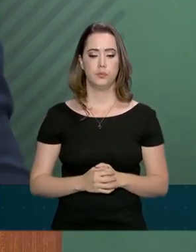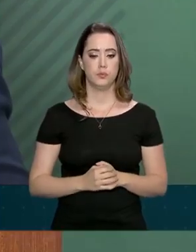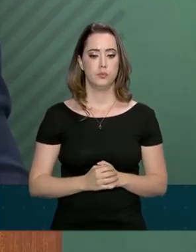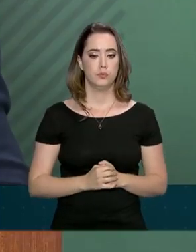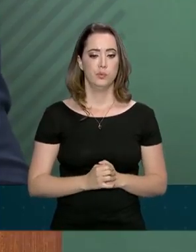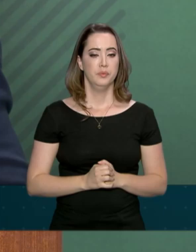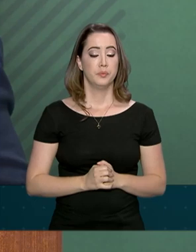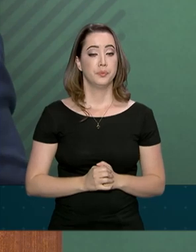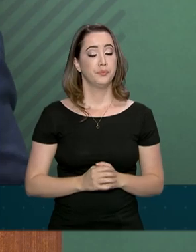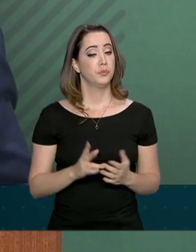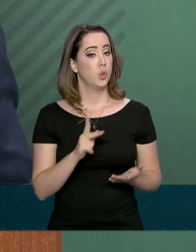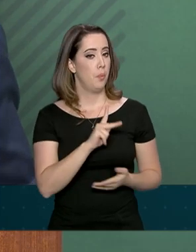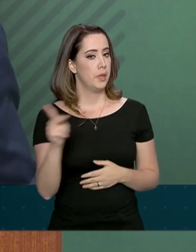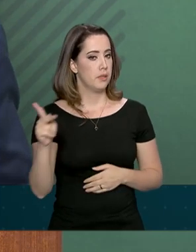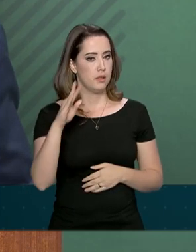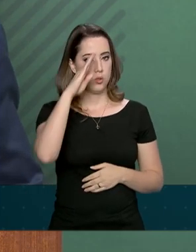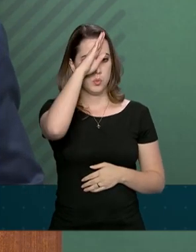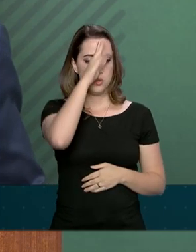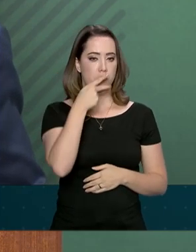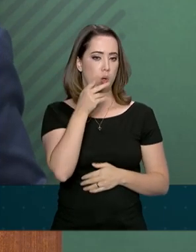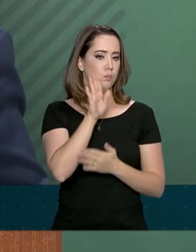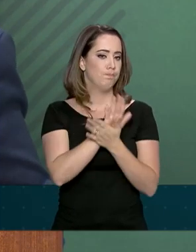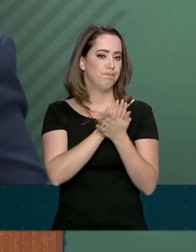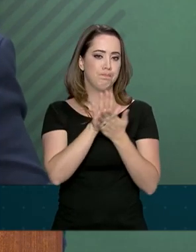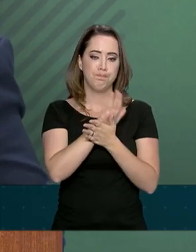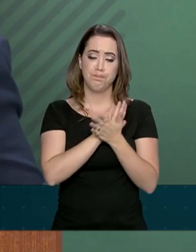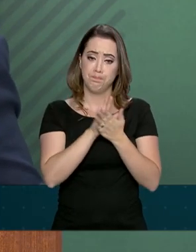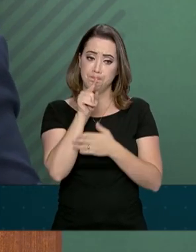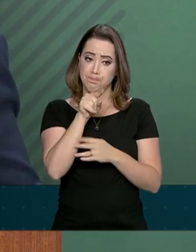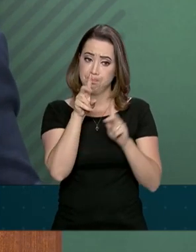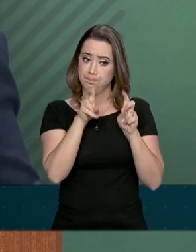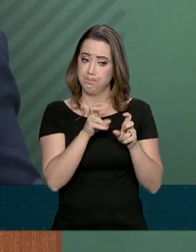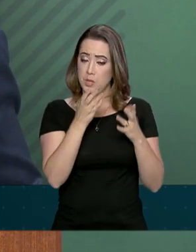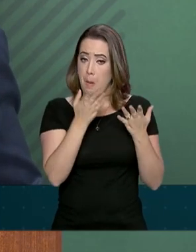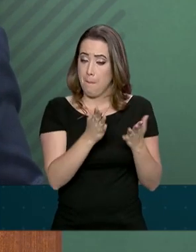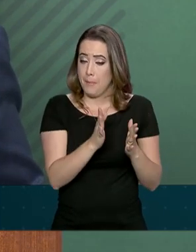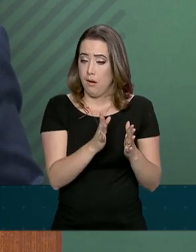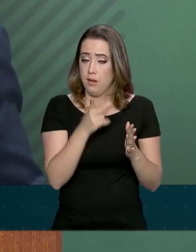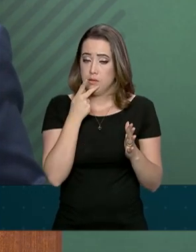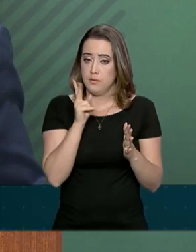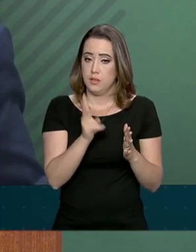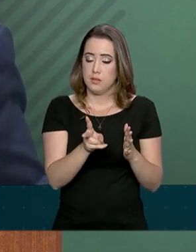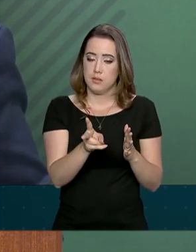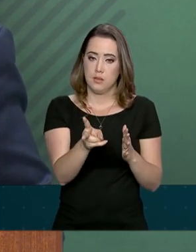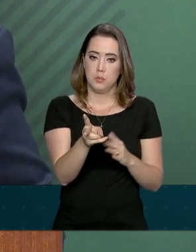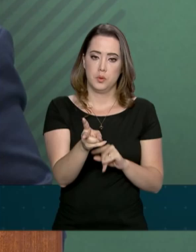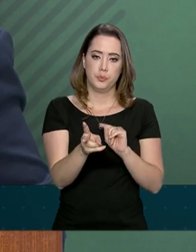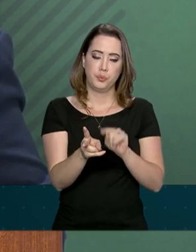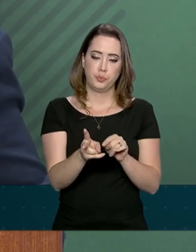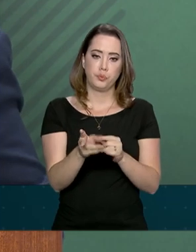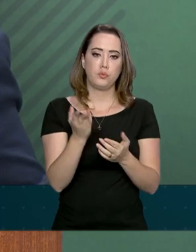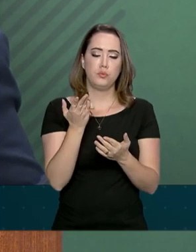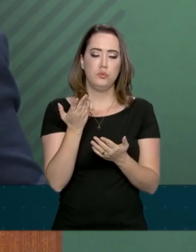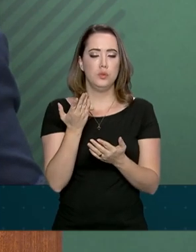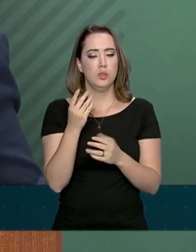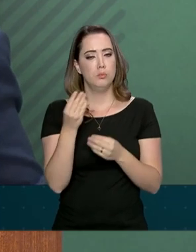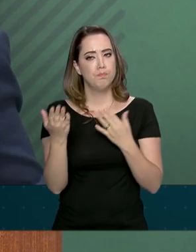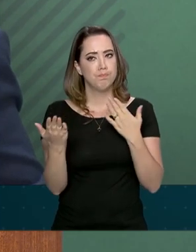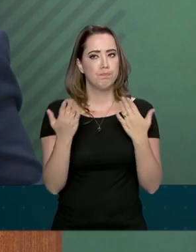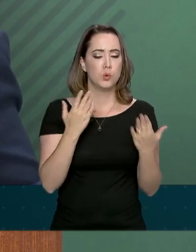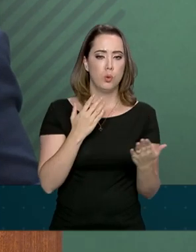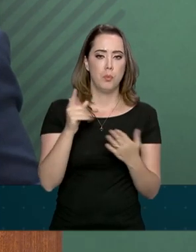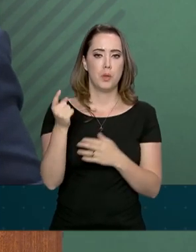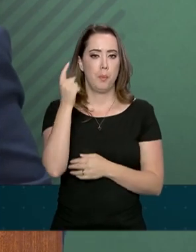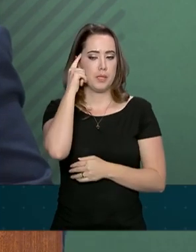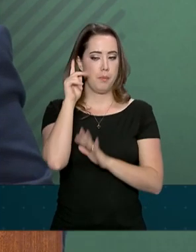sobre os caminhos sobre este caso não fez comentários não obstante ele vem expressando vem avalizando o pensamento